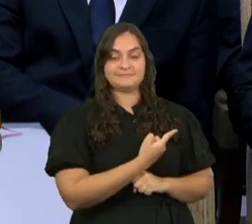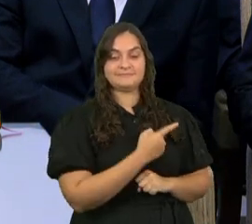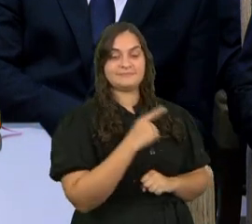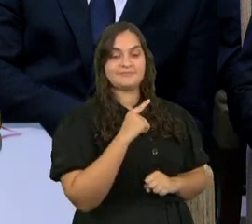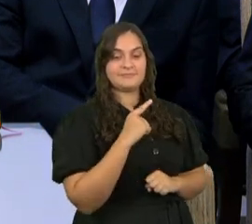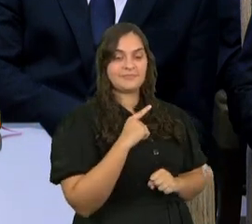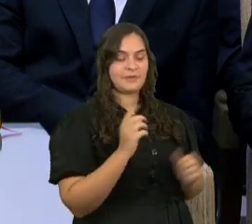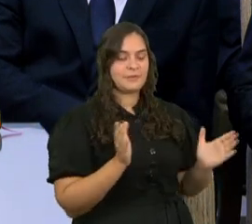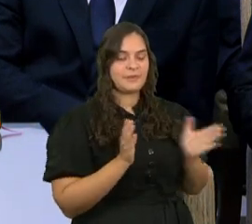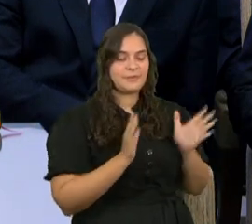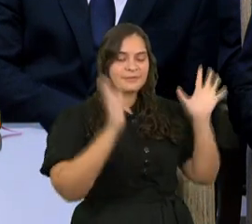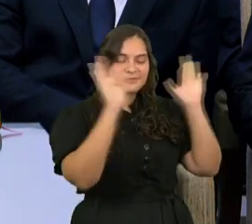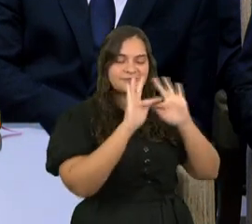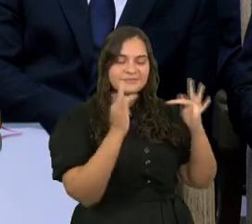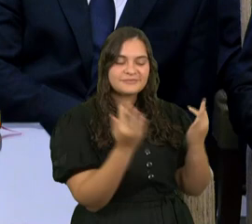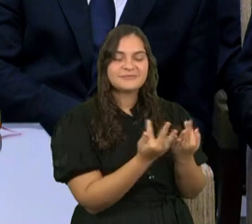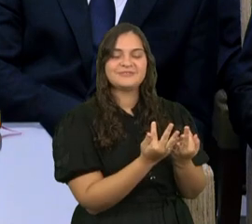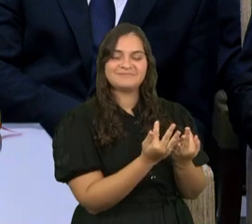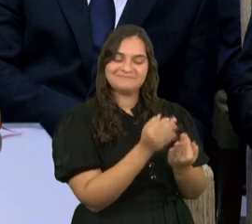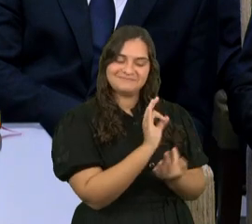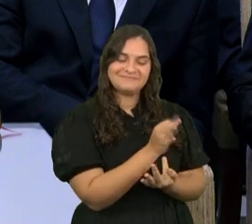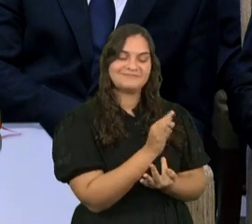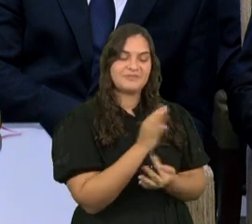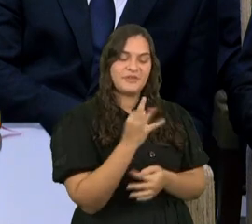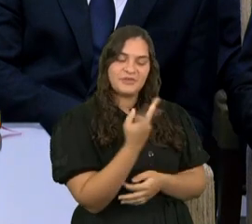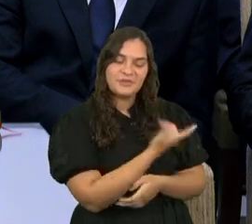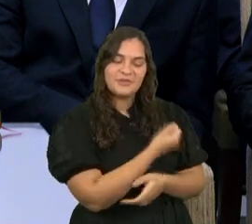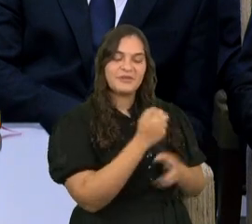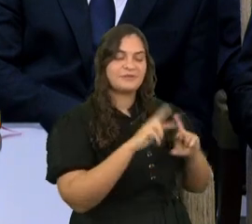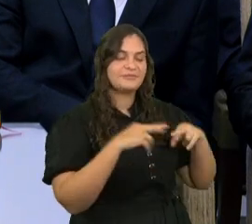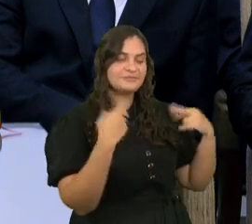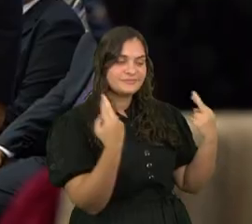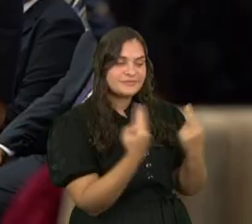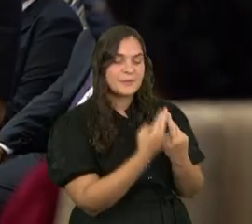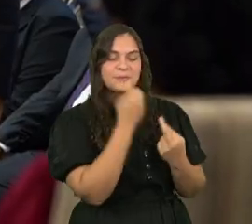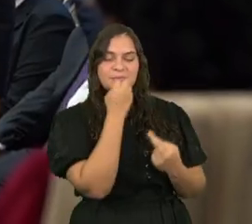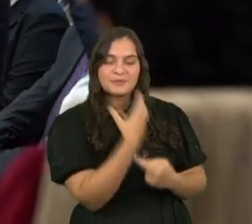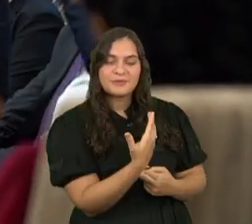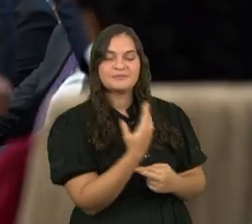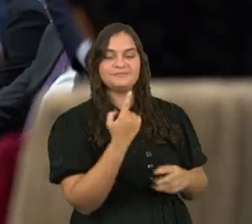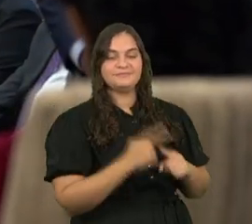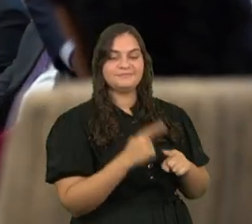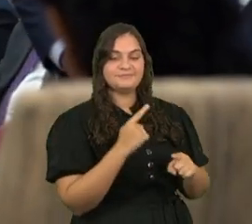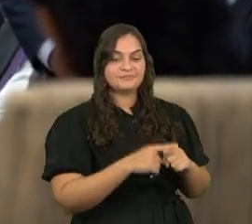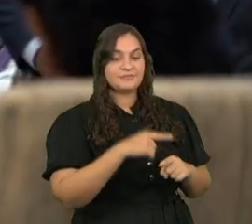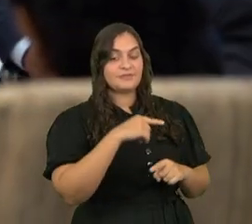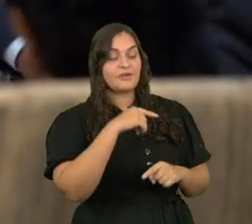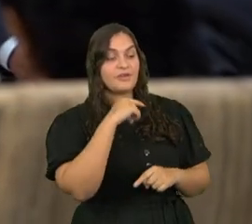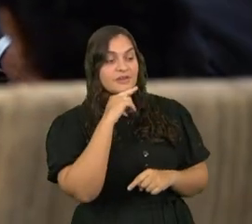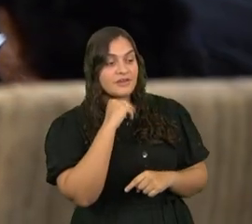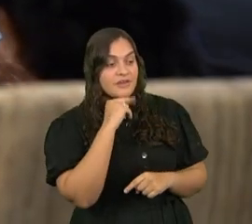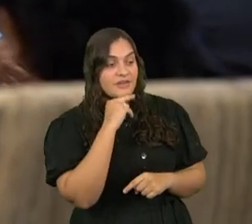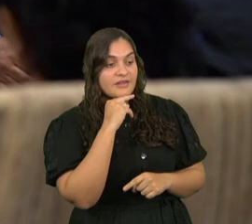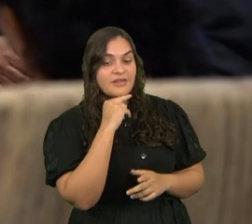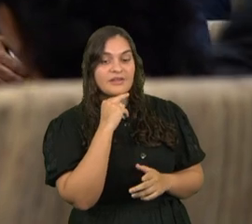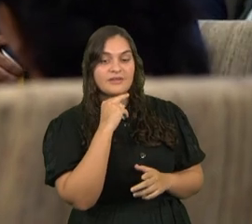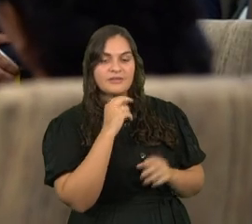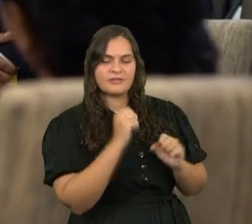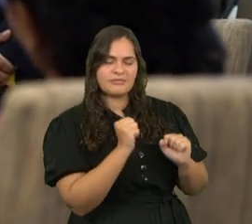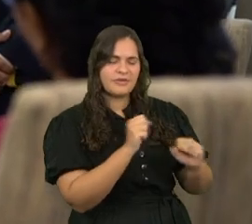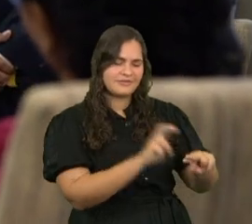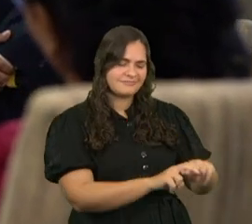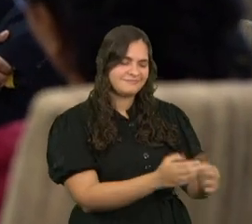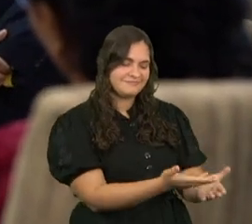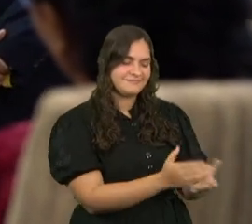momento em família, não é? Todos reunidos, foi muito bom porque os netos estão... Pode ficar sentado